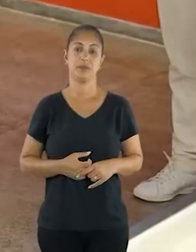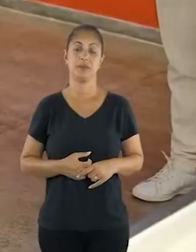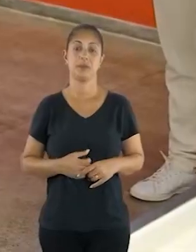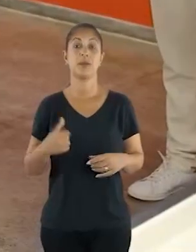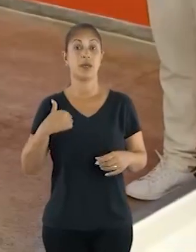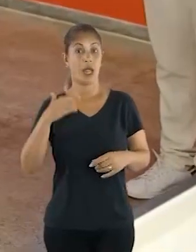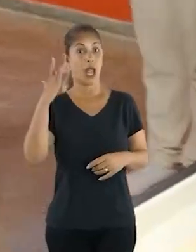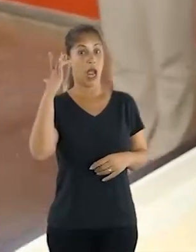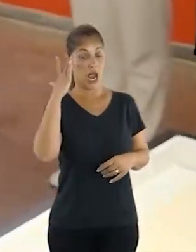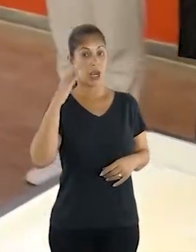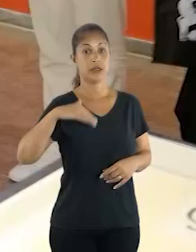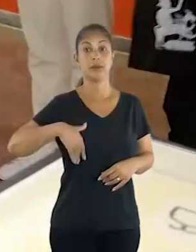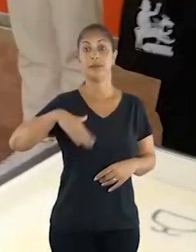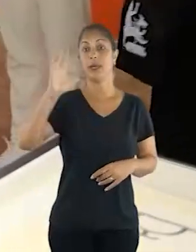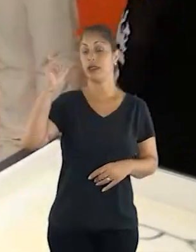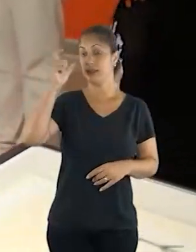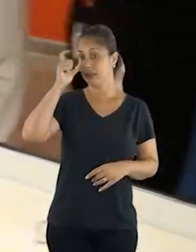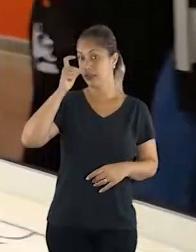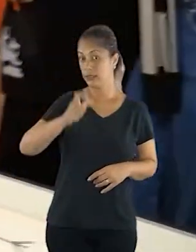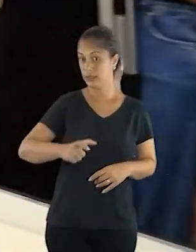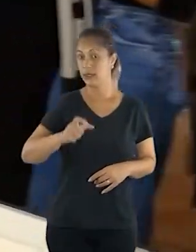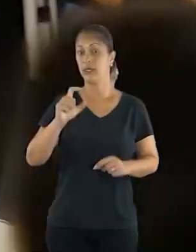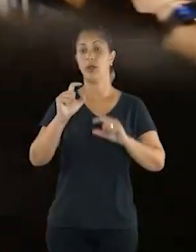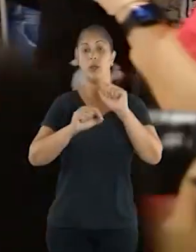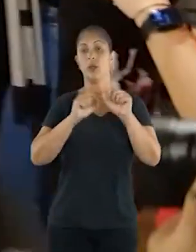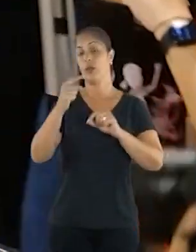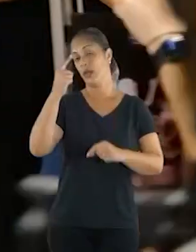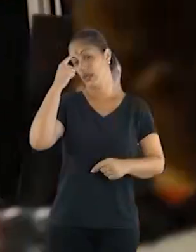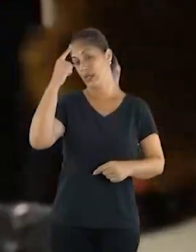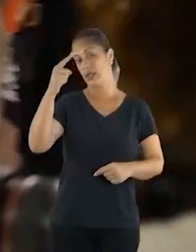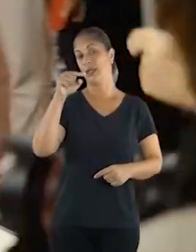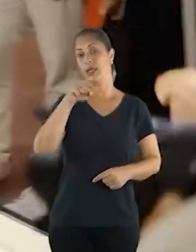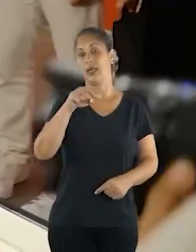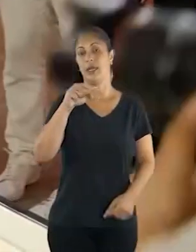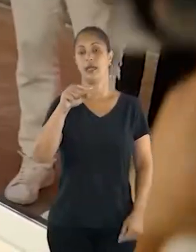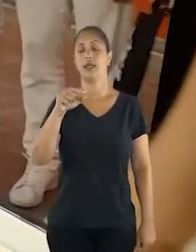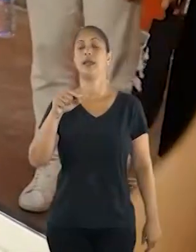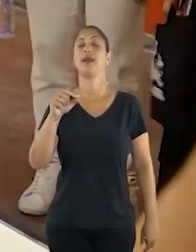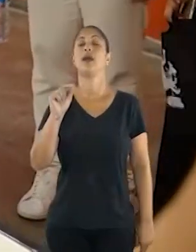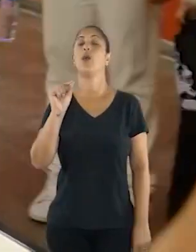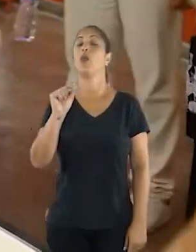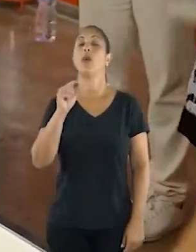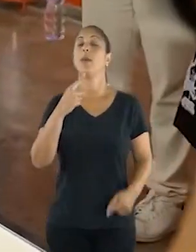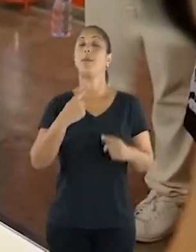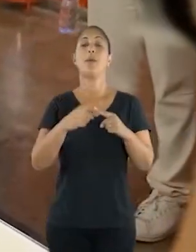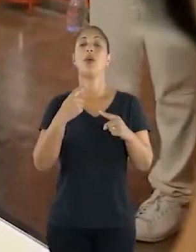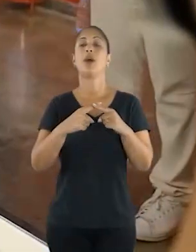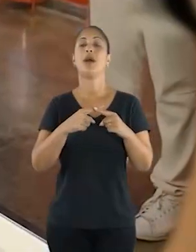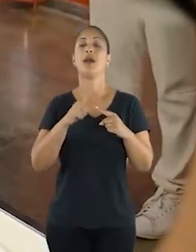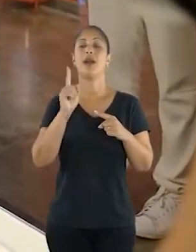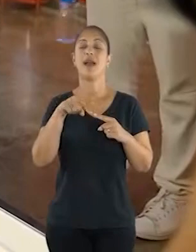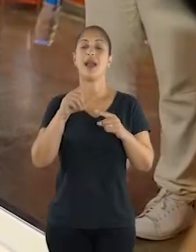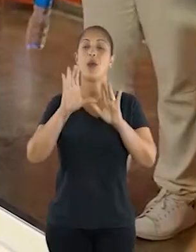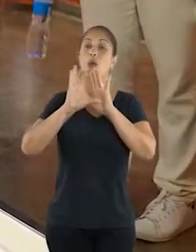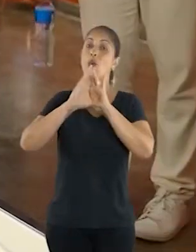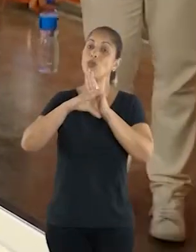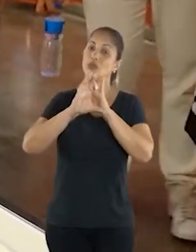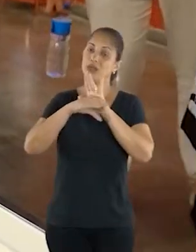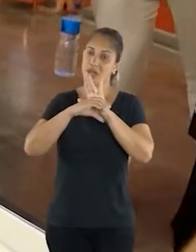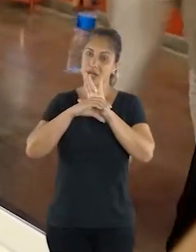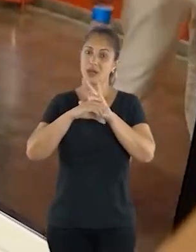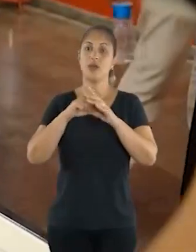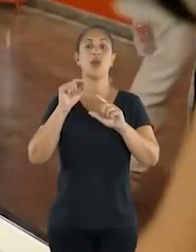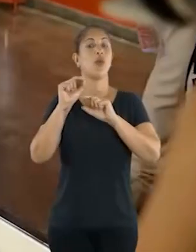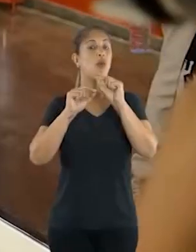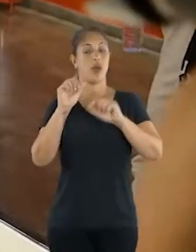O que eu acho mais interessante na ideia das Ilumiaras é porque ela é um conceito